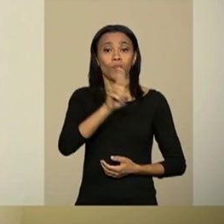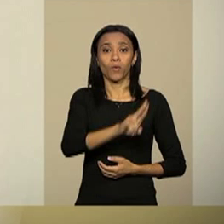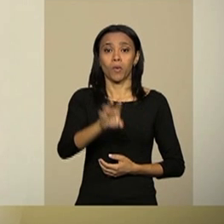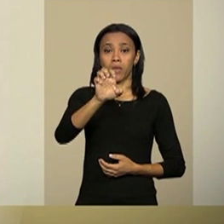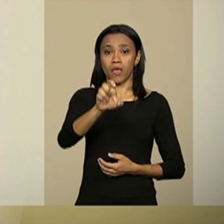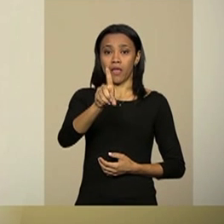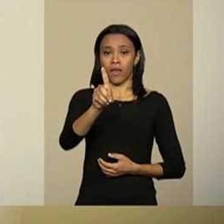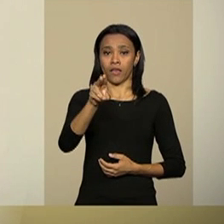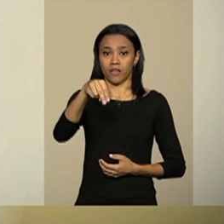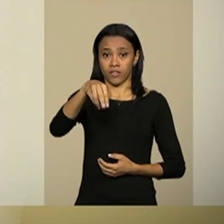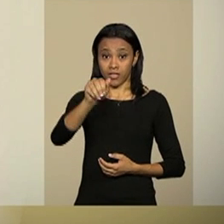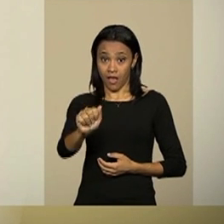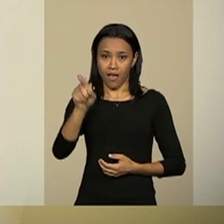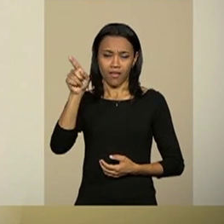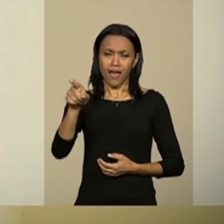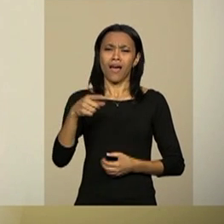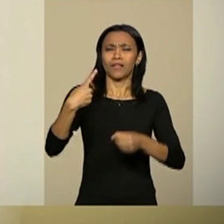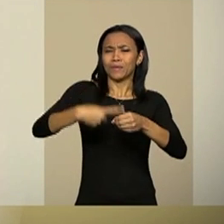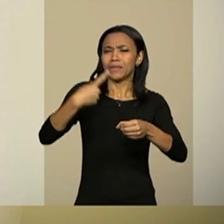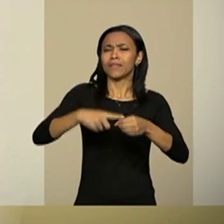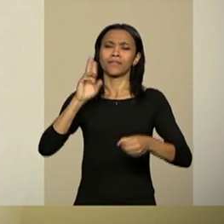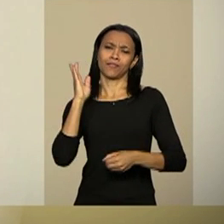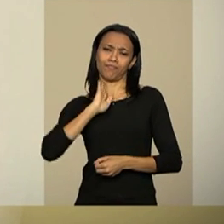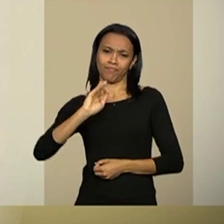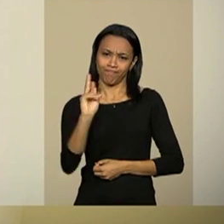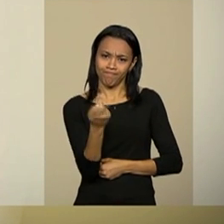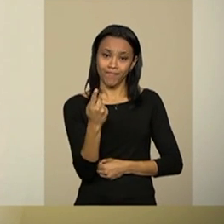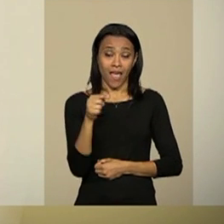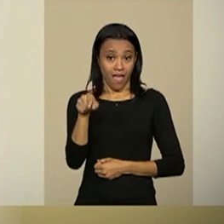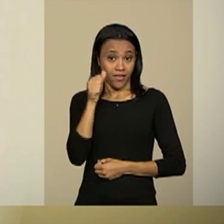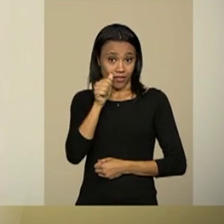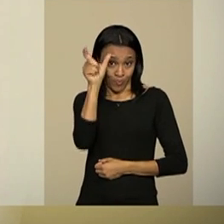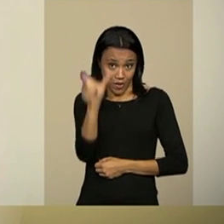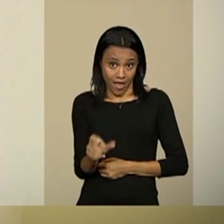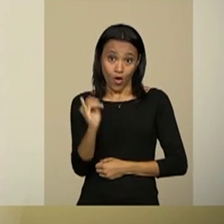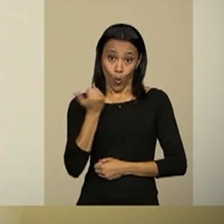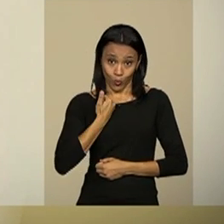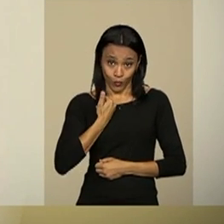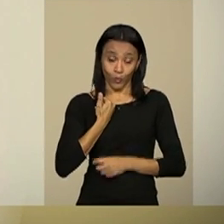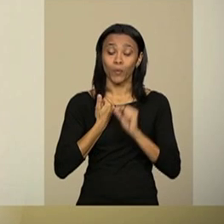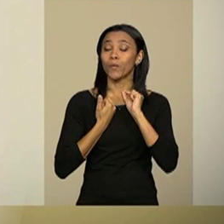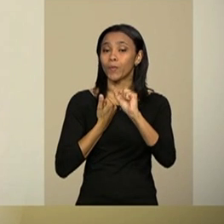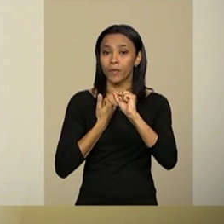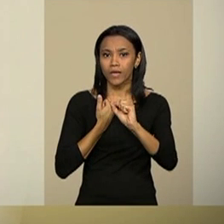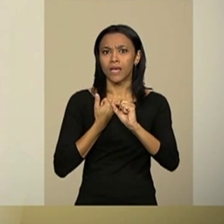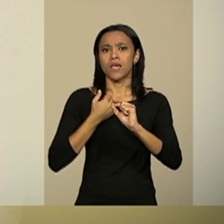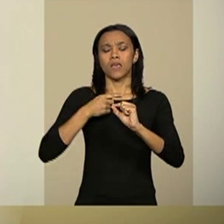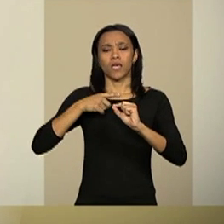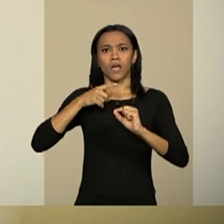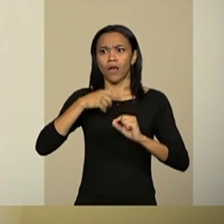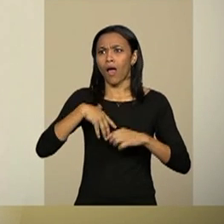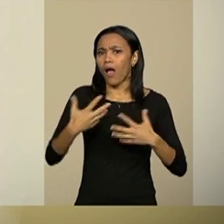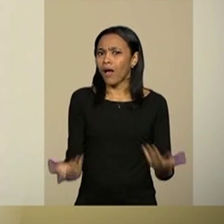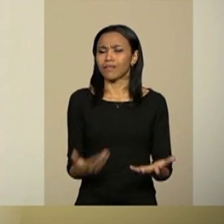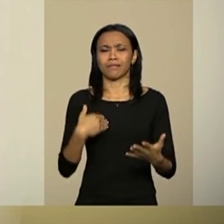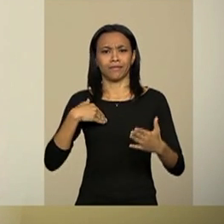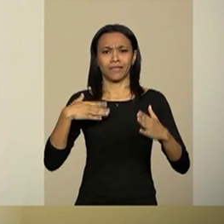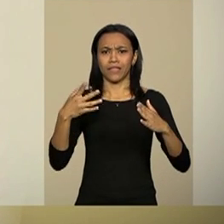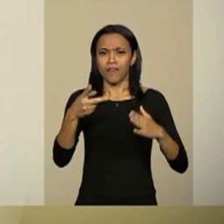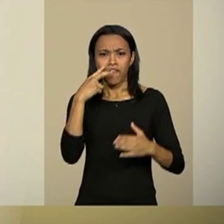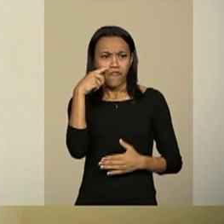de souza lá de divinópolis em minas gerais a dona é dita contou pra nós que era um desgosto só